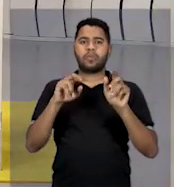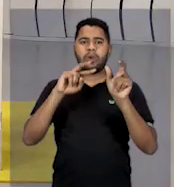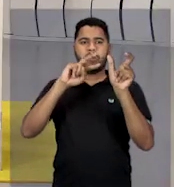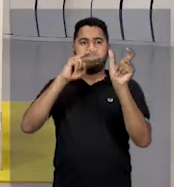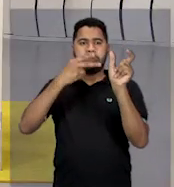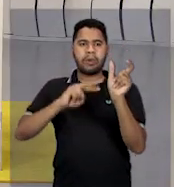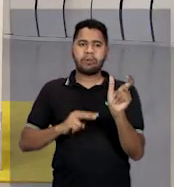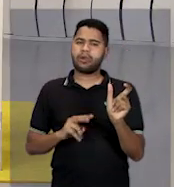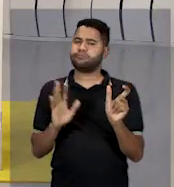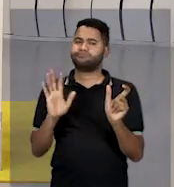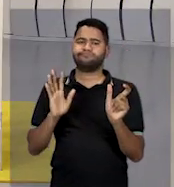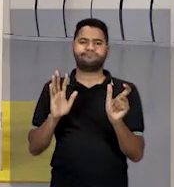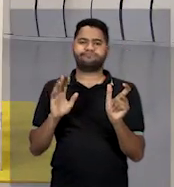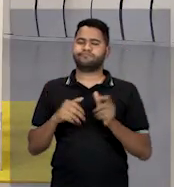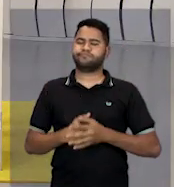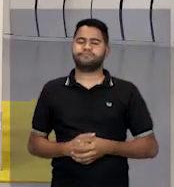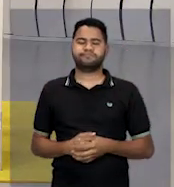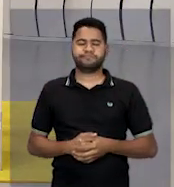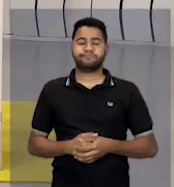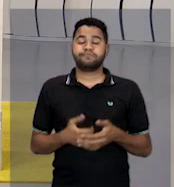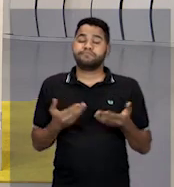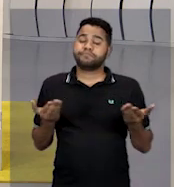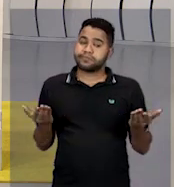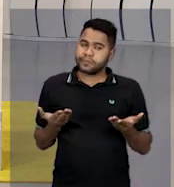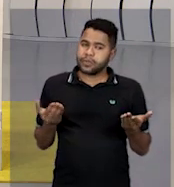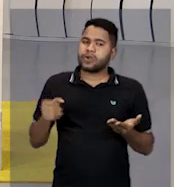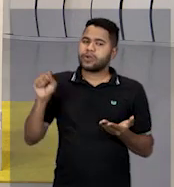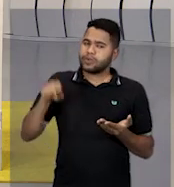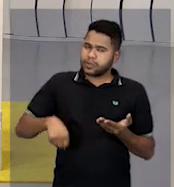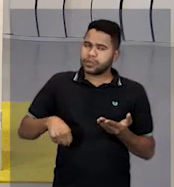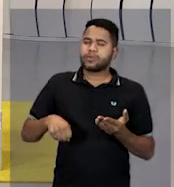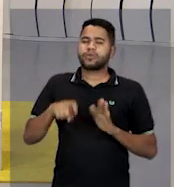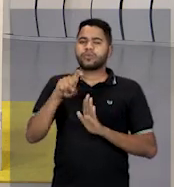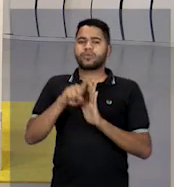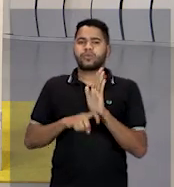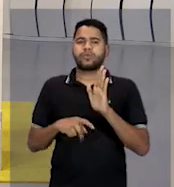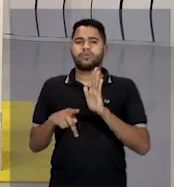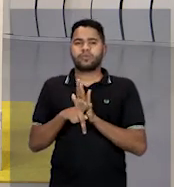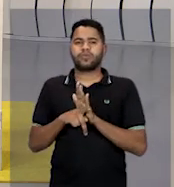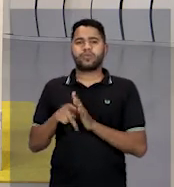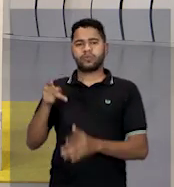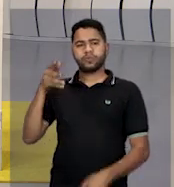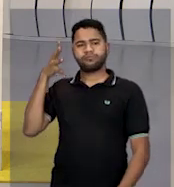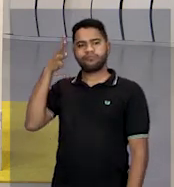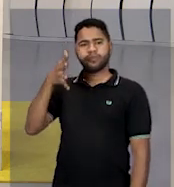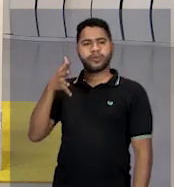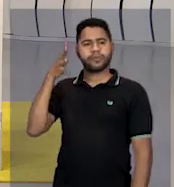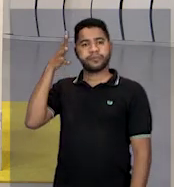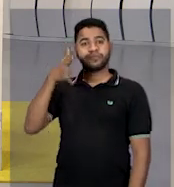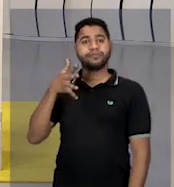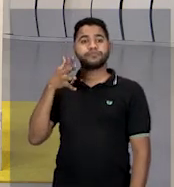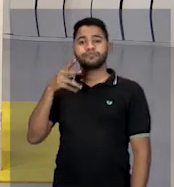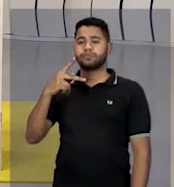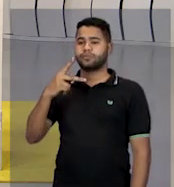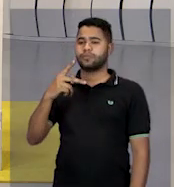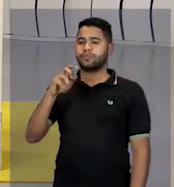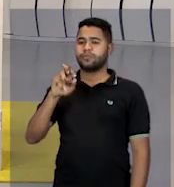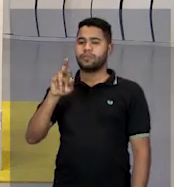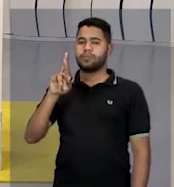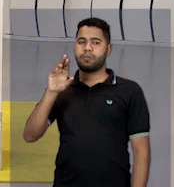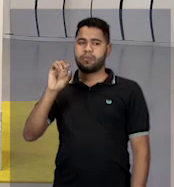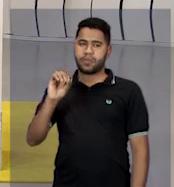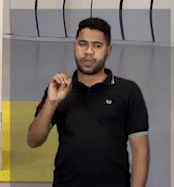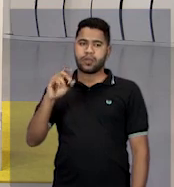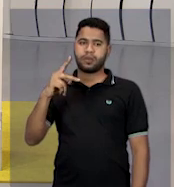ambiguidade, ok? Bem, e aí agora sim, vamos ao texto, ao depoimento, tá, do Pedro Palhares,